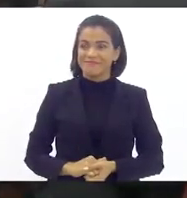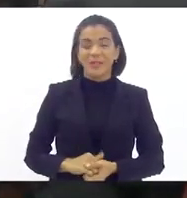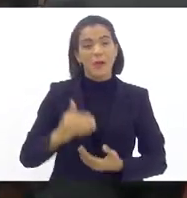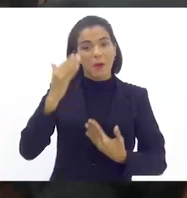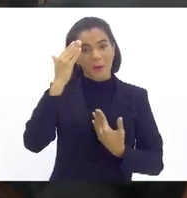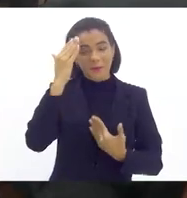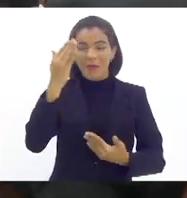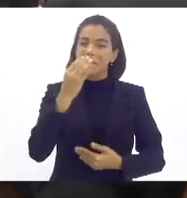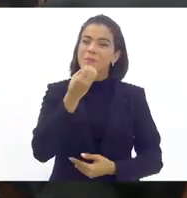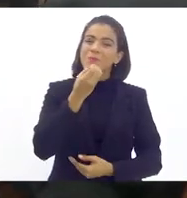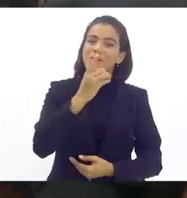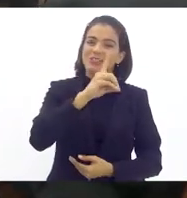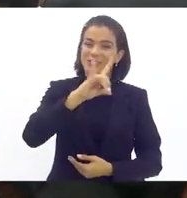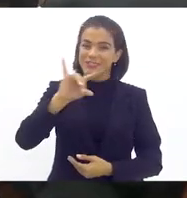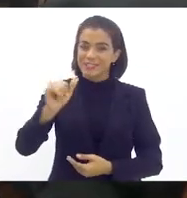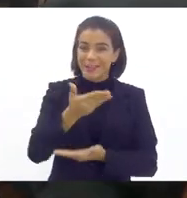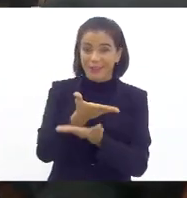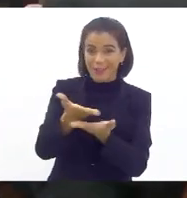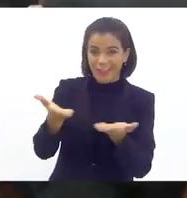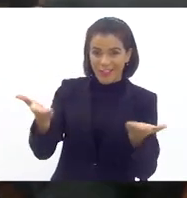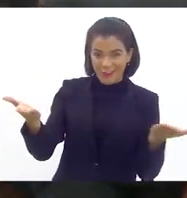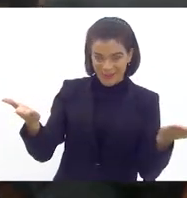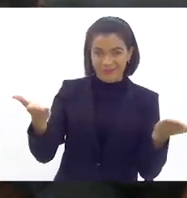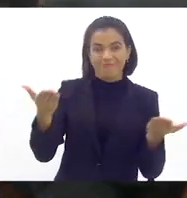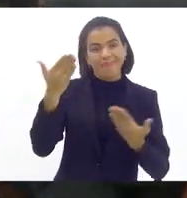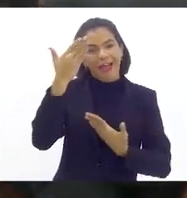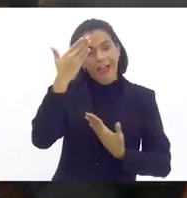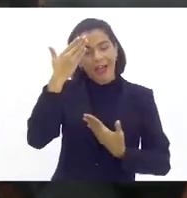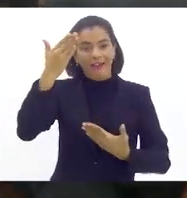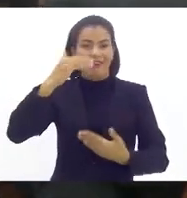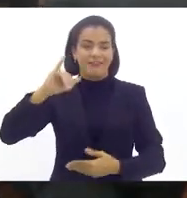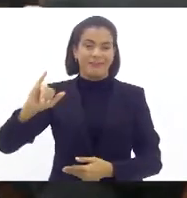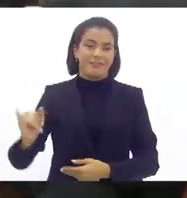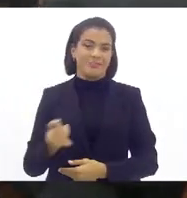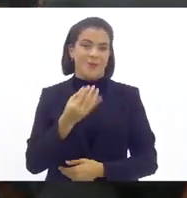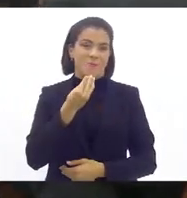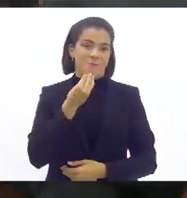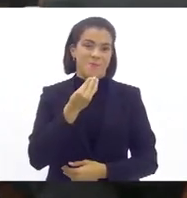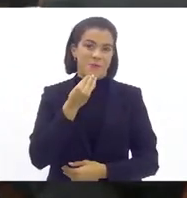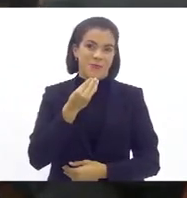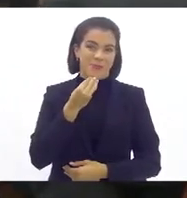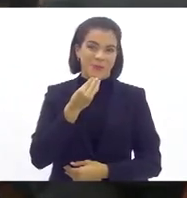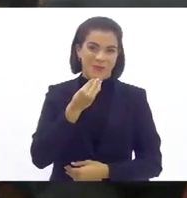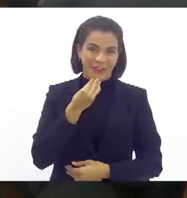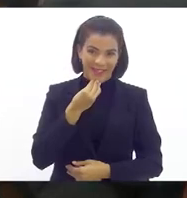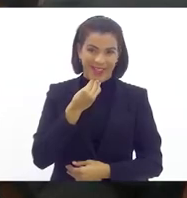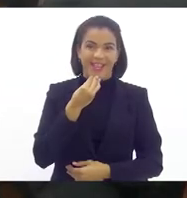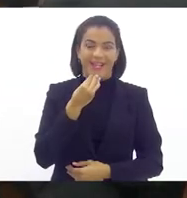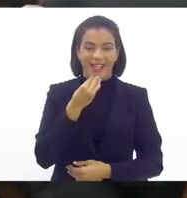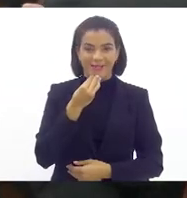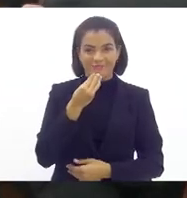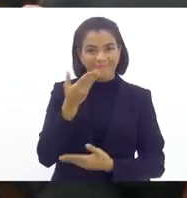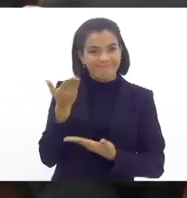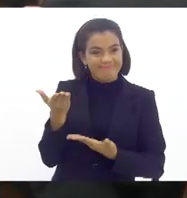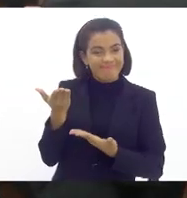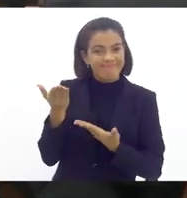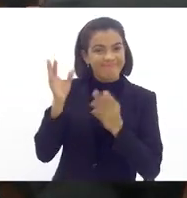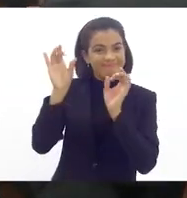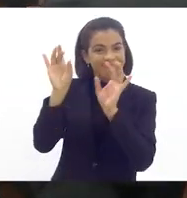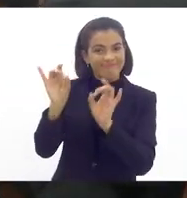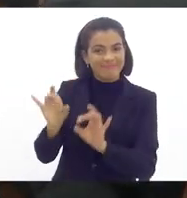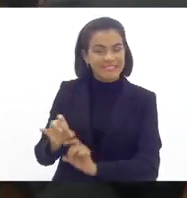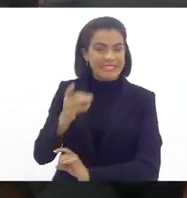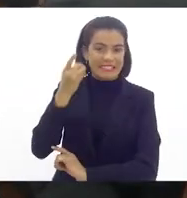Obrigada. Bom dia a todos. Agradeço a oportunidade do excelentíssimo deputado de estar